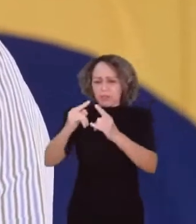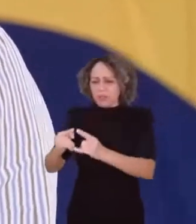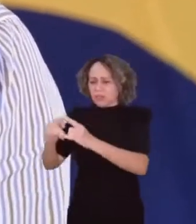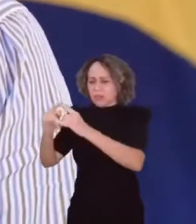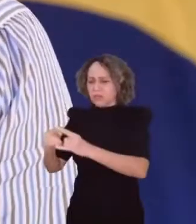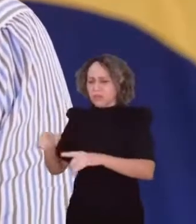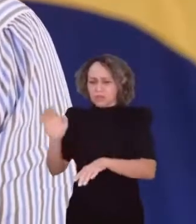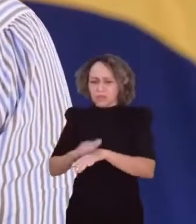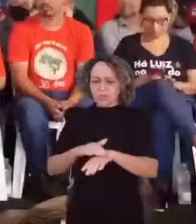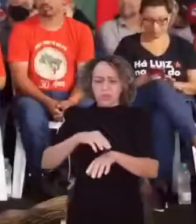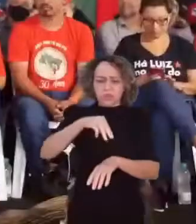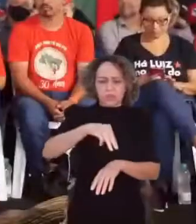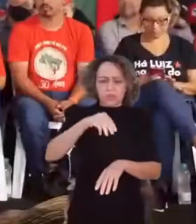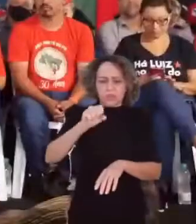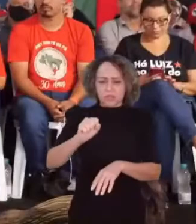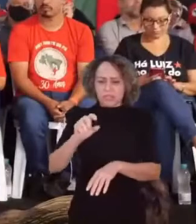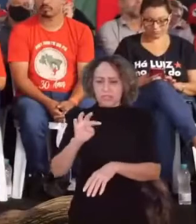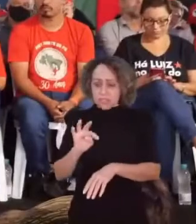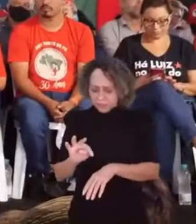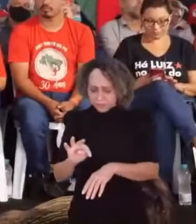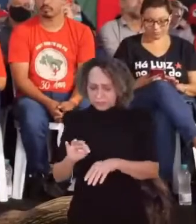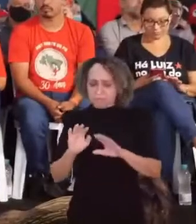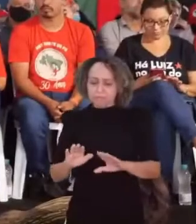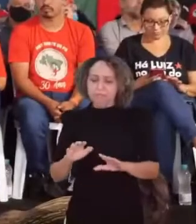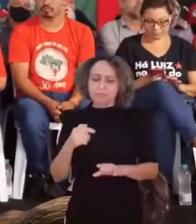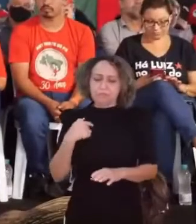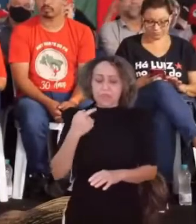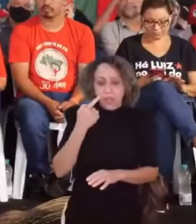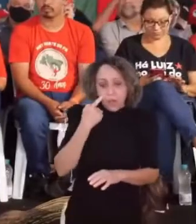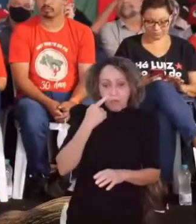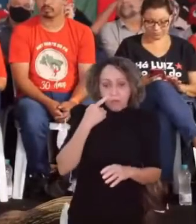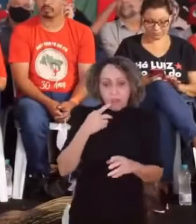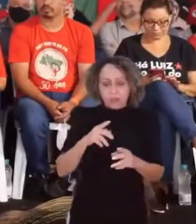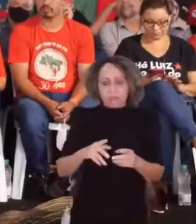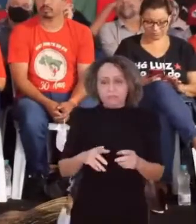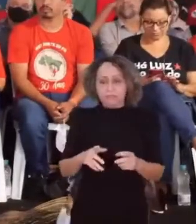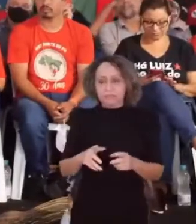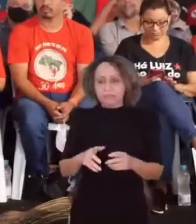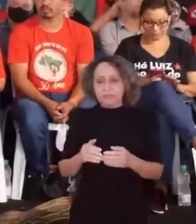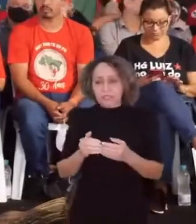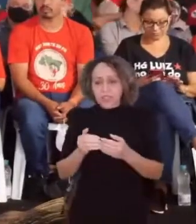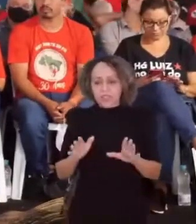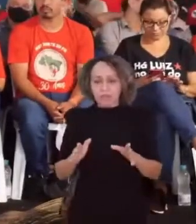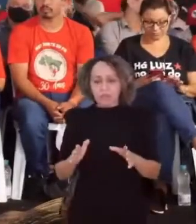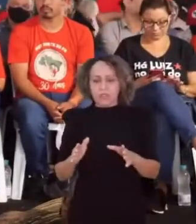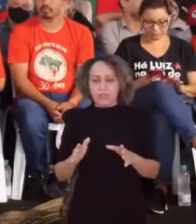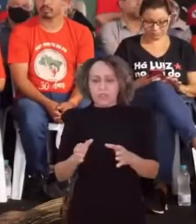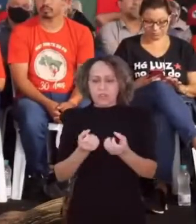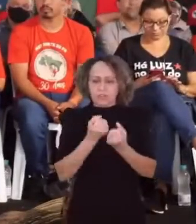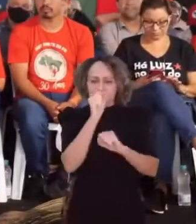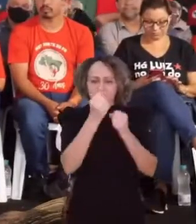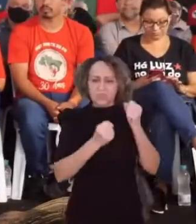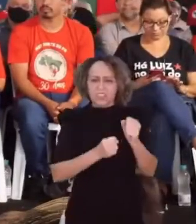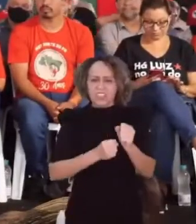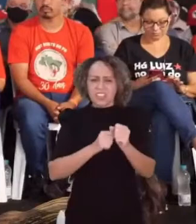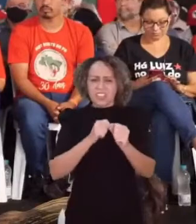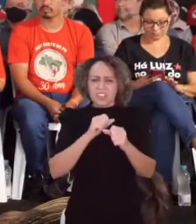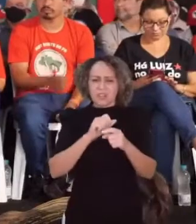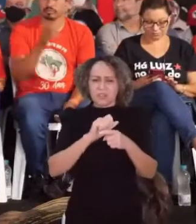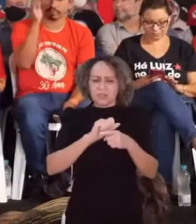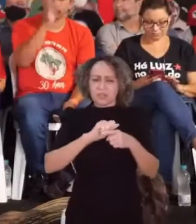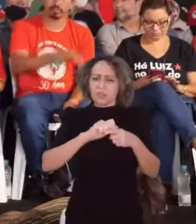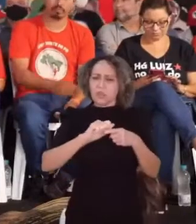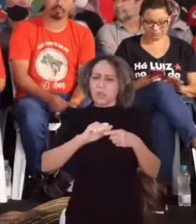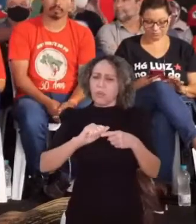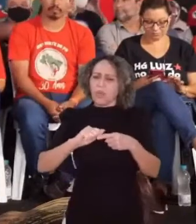na inauguração da industrialização do milho, eu vi técnicos de alta